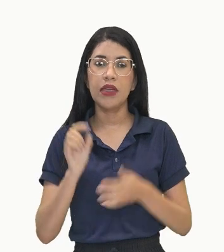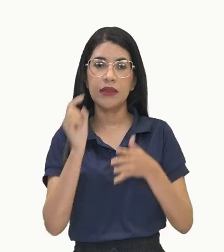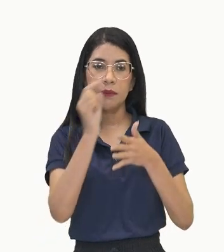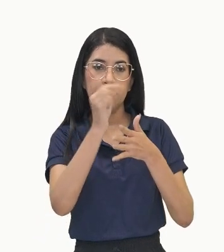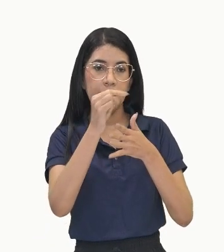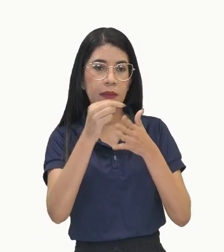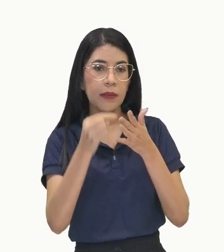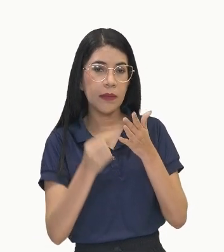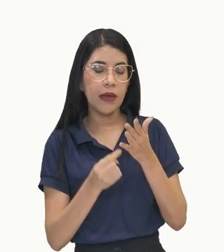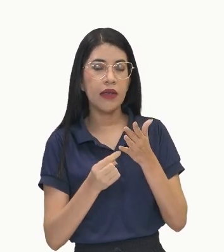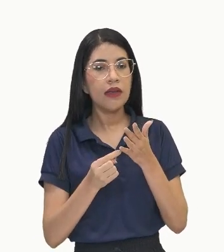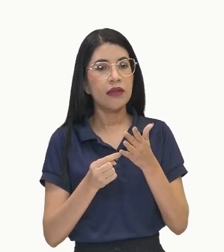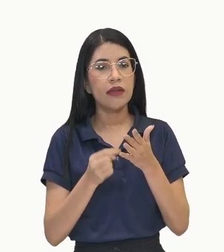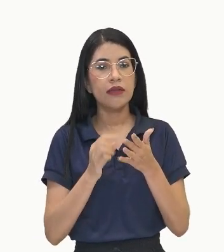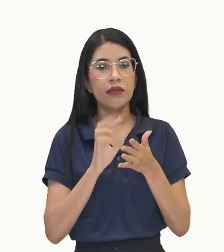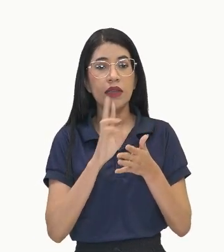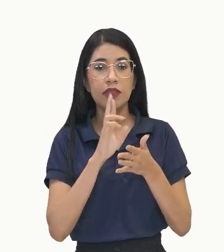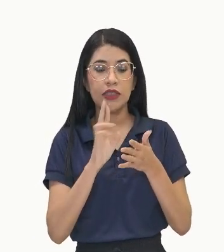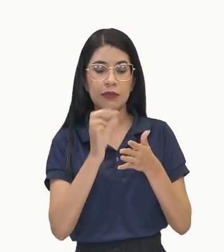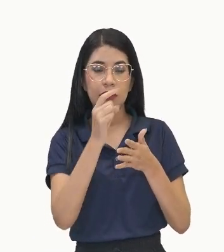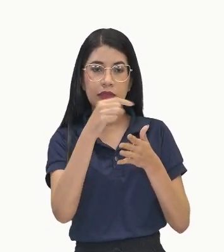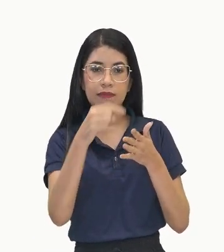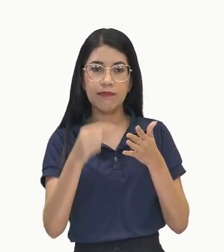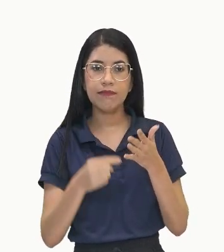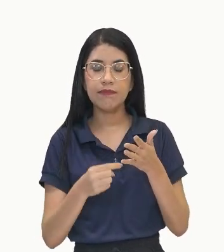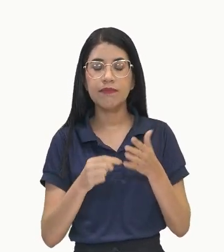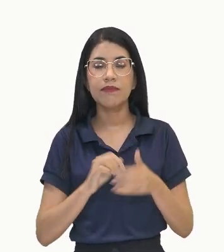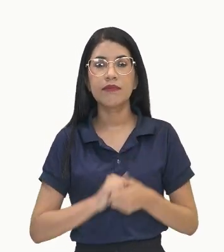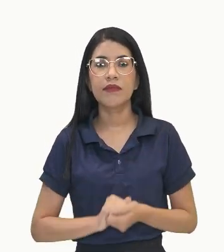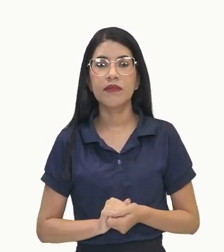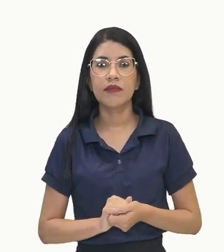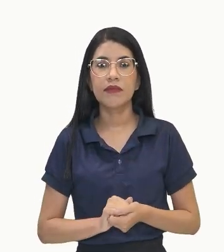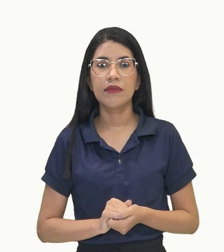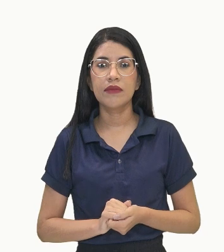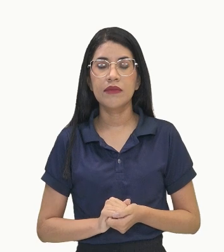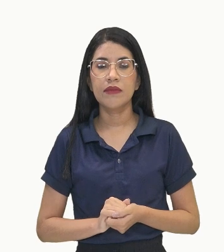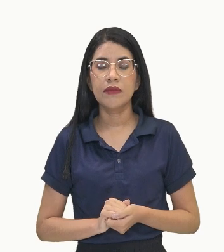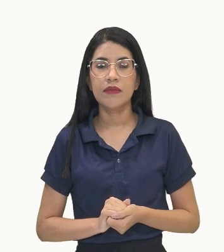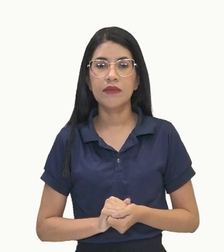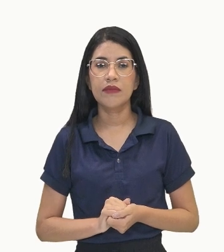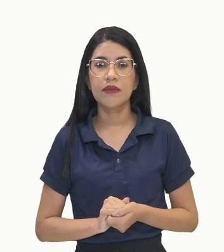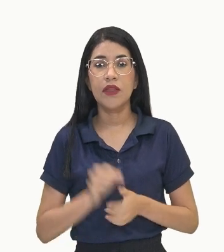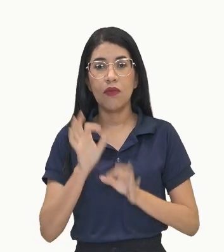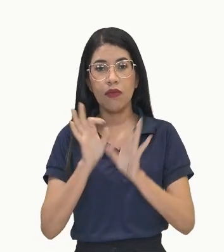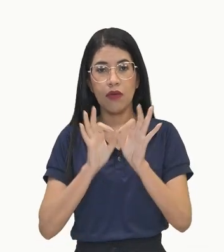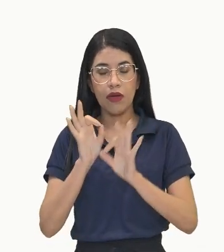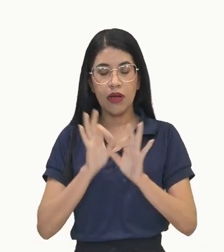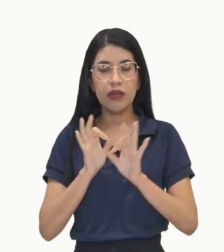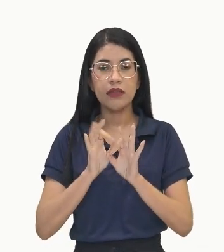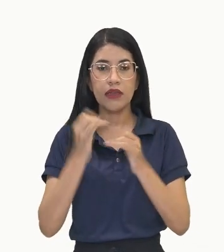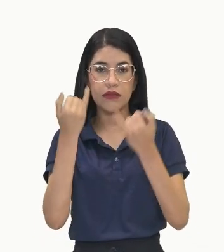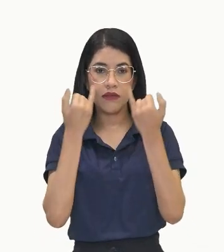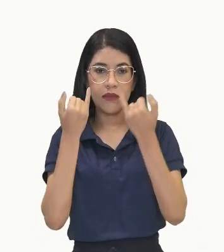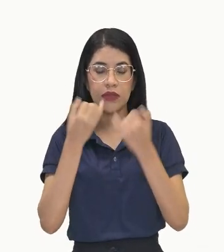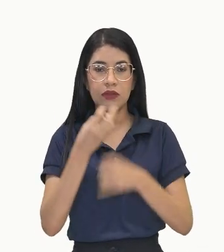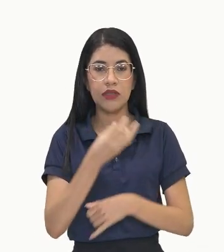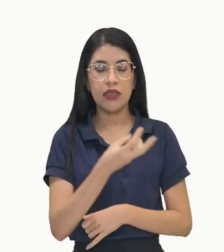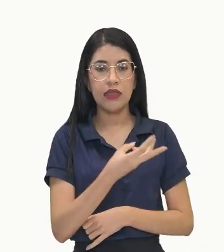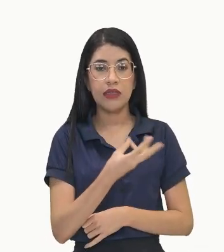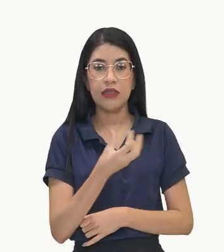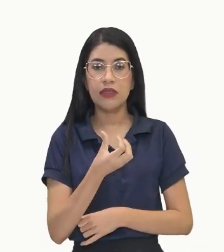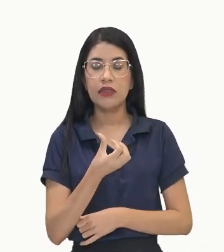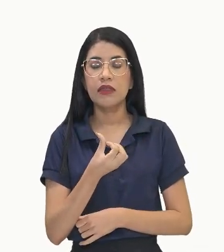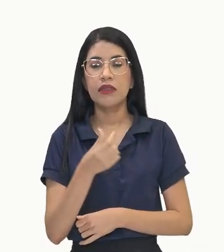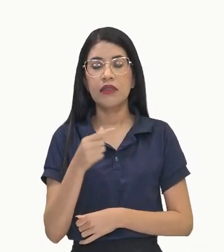aqui. Aí novamente, o que a gente vai ter aqui? Vai ter 36 gramas, né? Aí